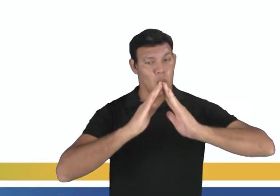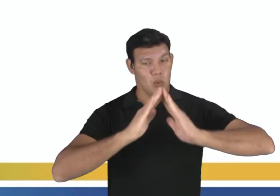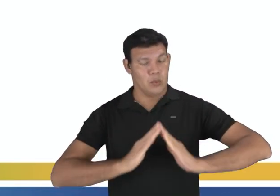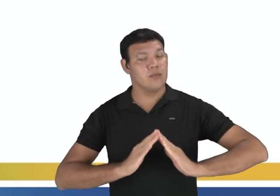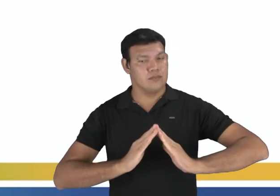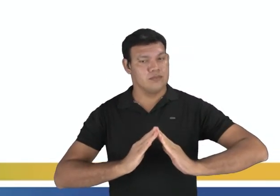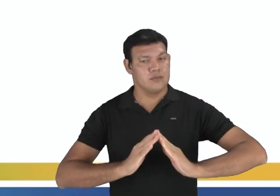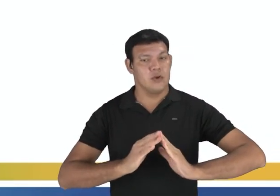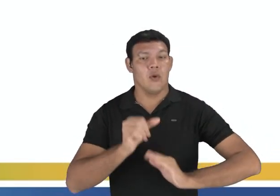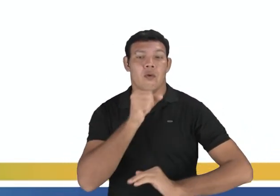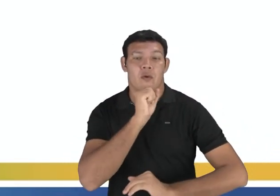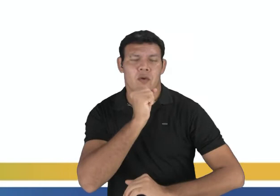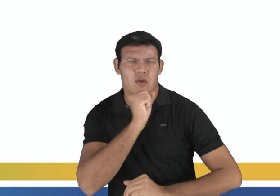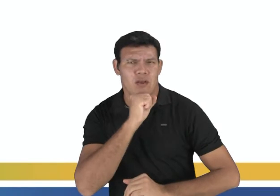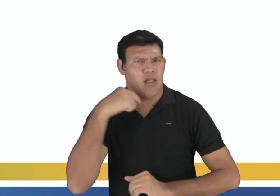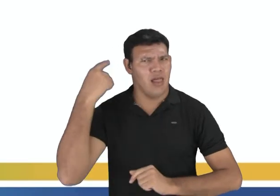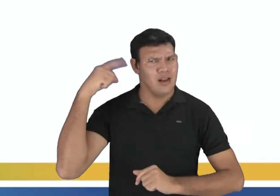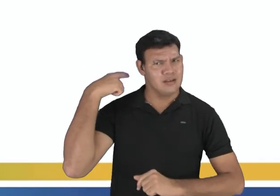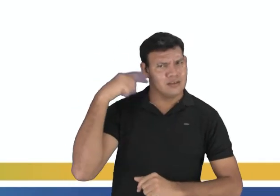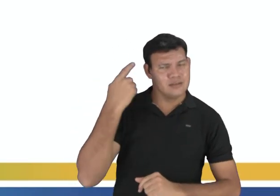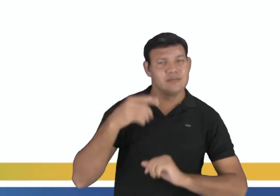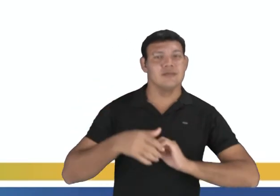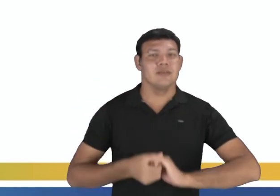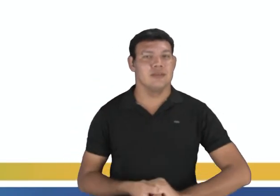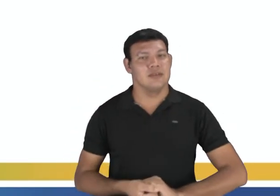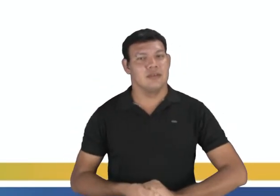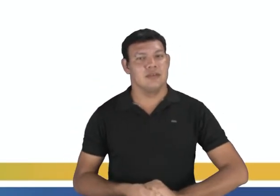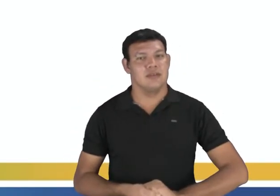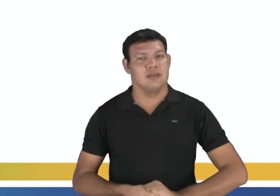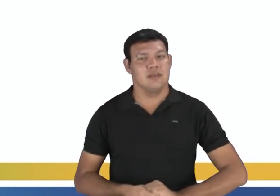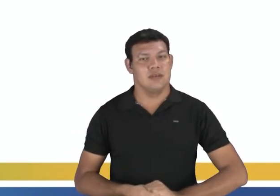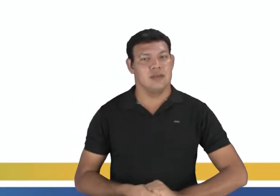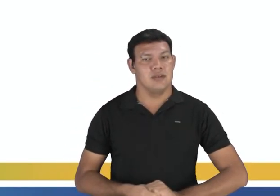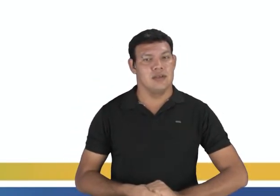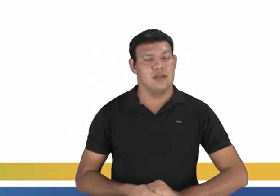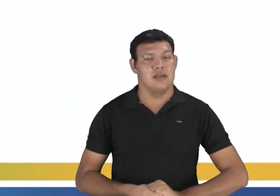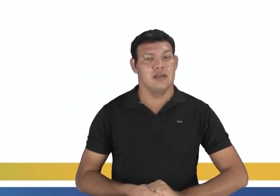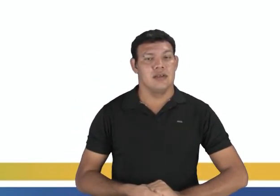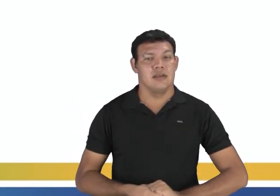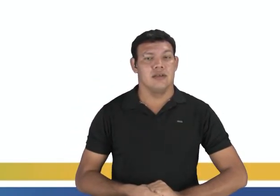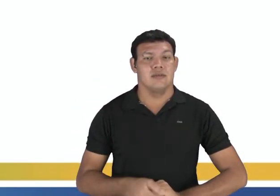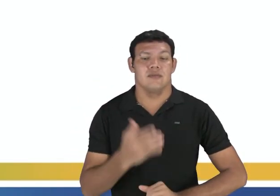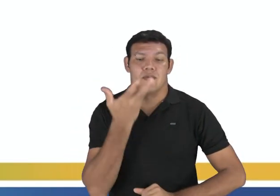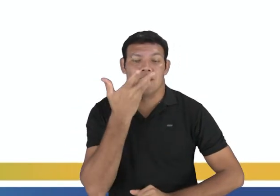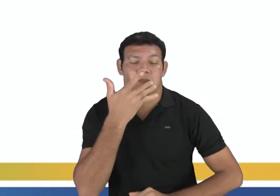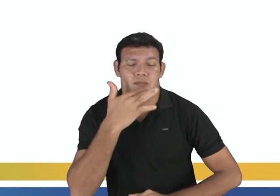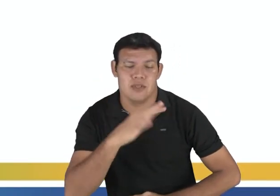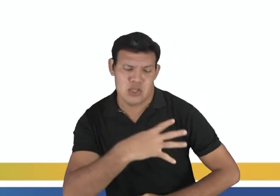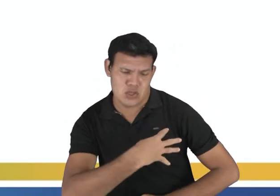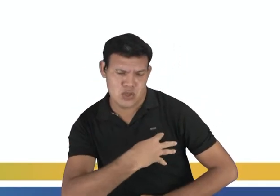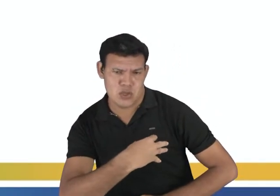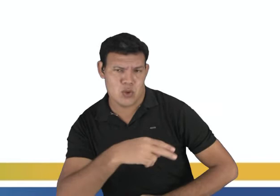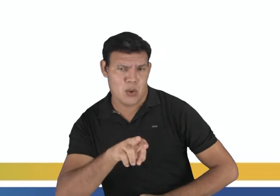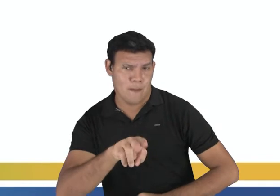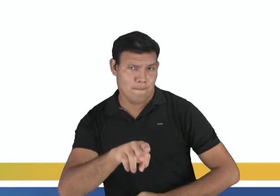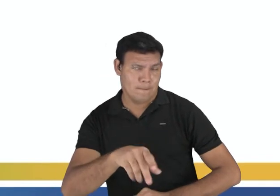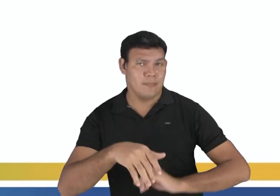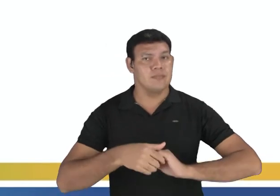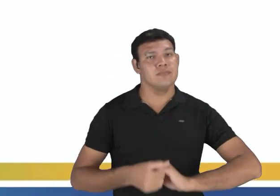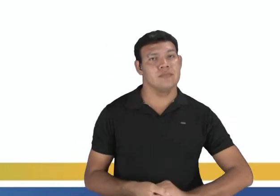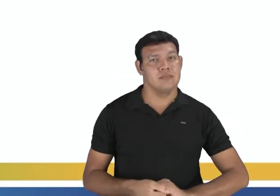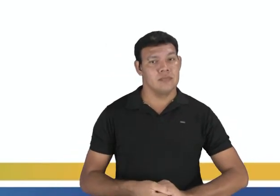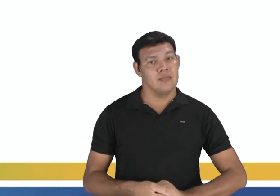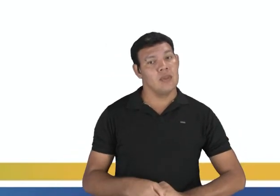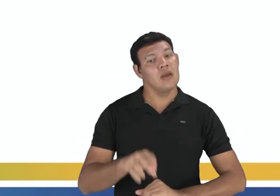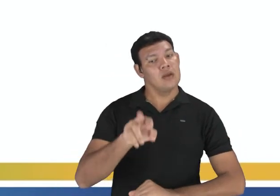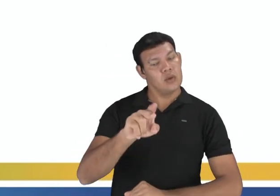vovó louca, her little baby sister, a sua irmãzinha, her younger brother,